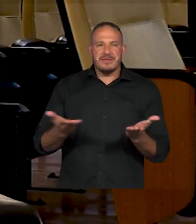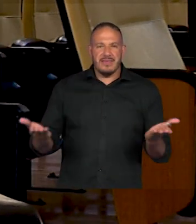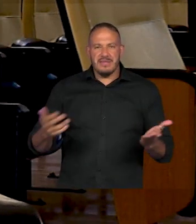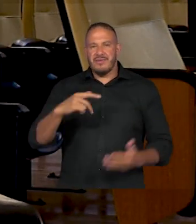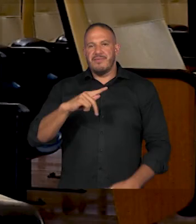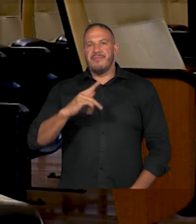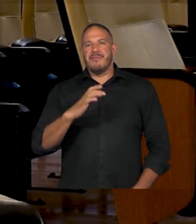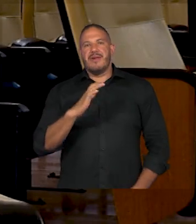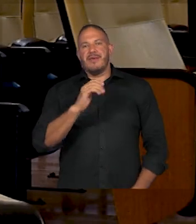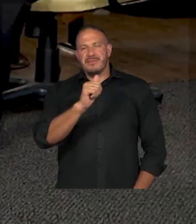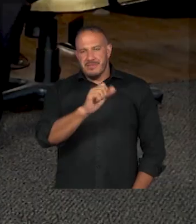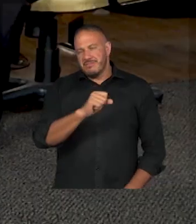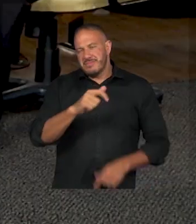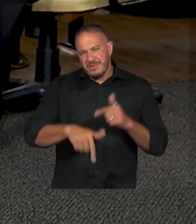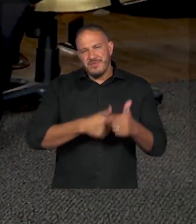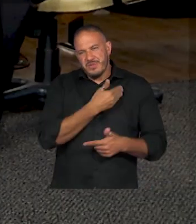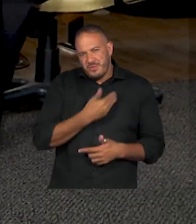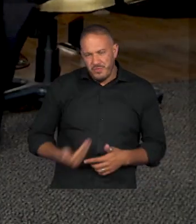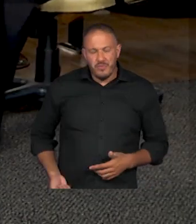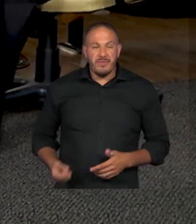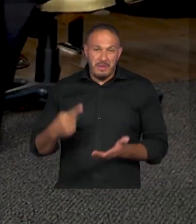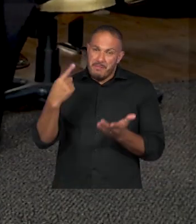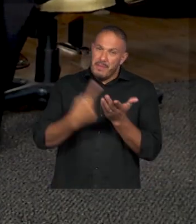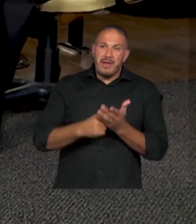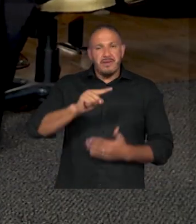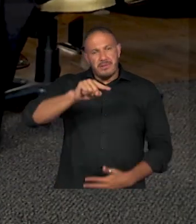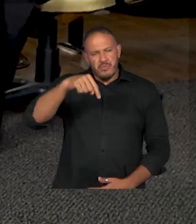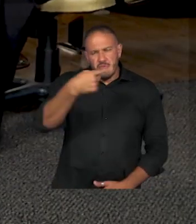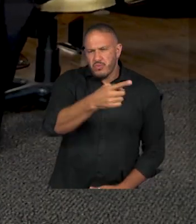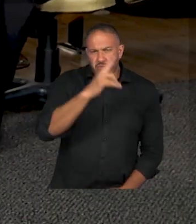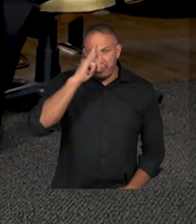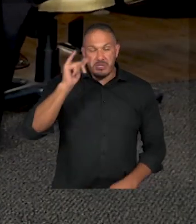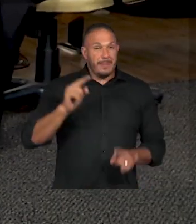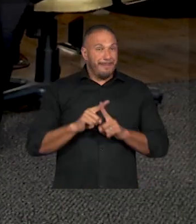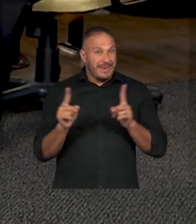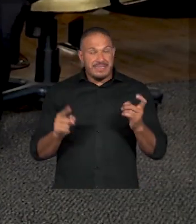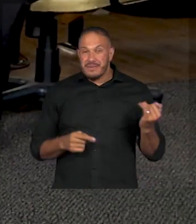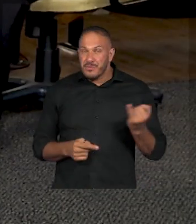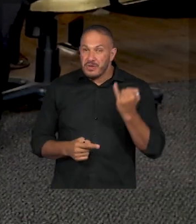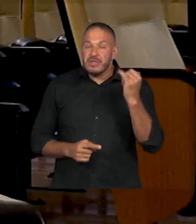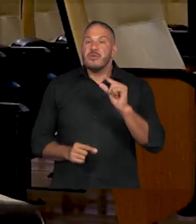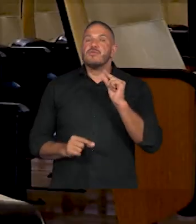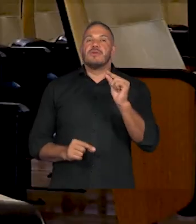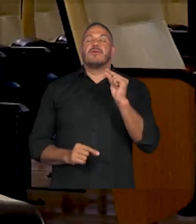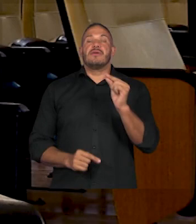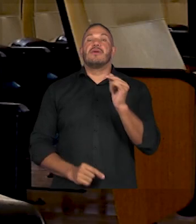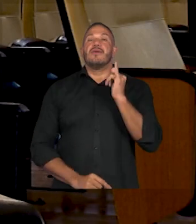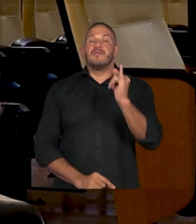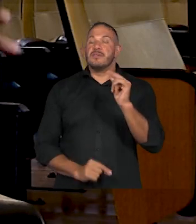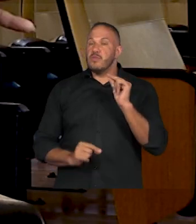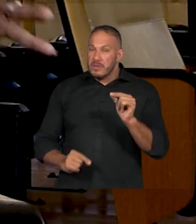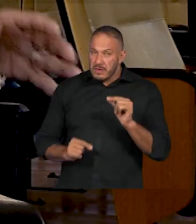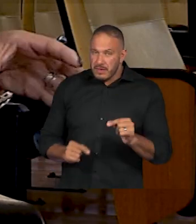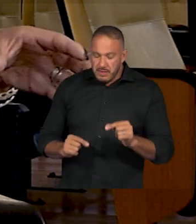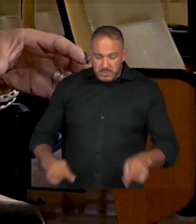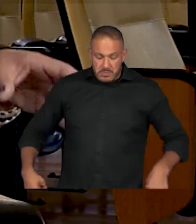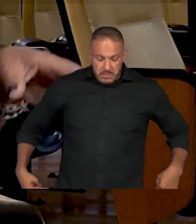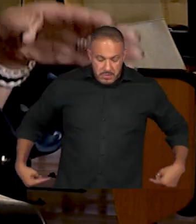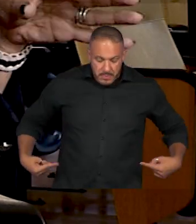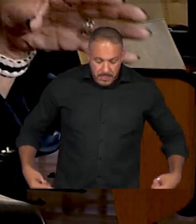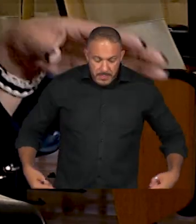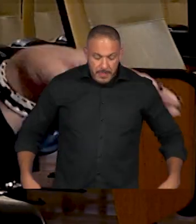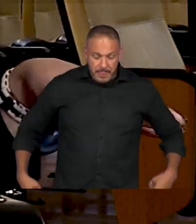peças e a gente remarca um outro dia. Mas é importante frisar que são as cadeiras de